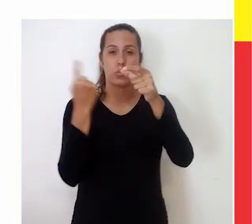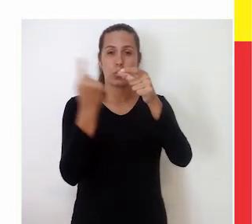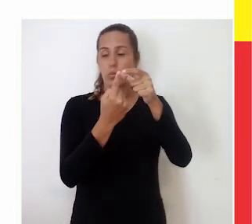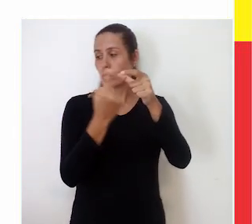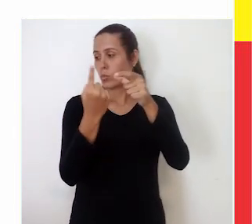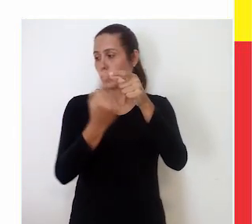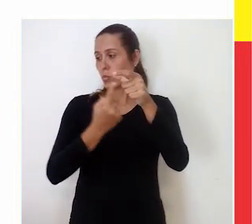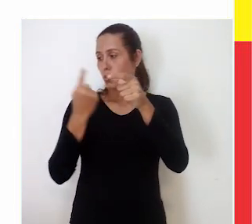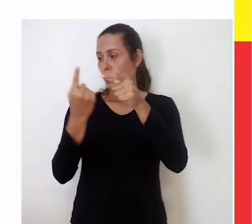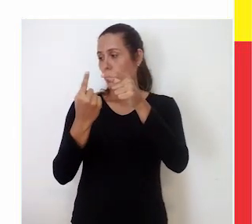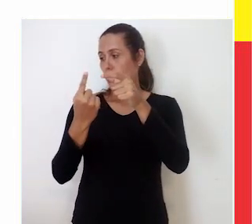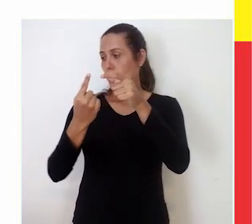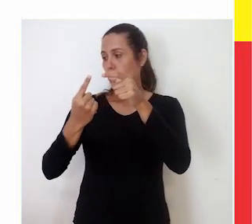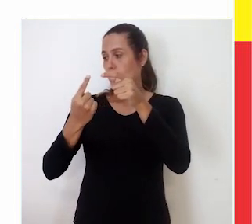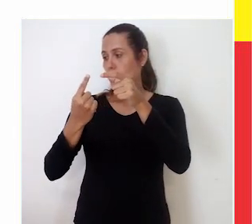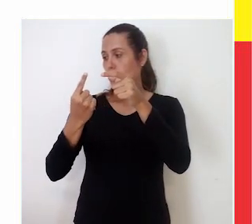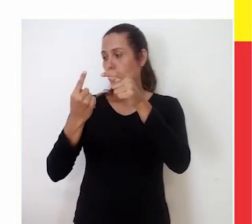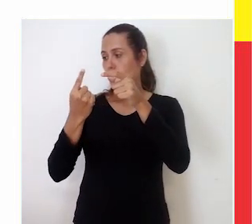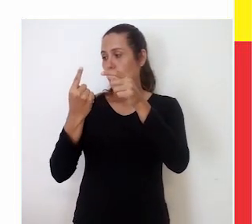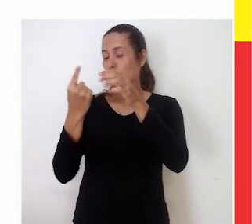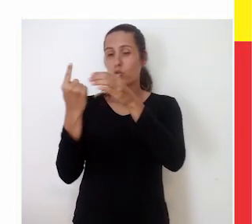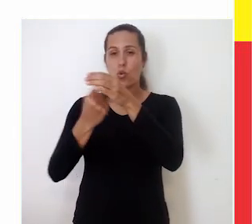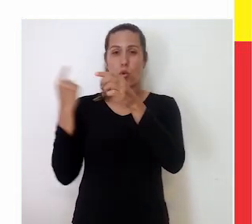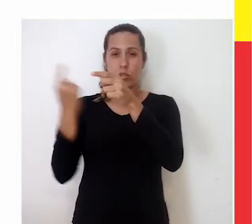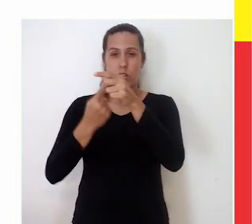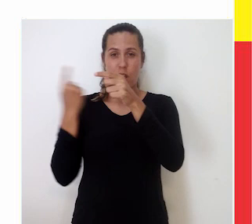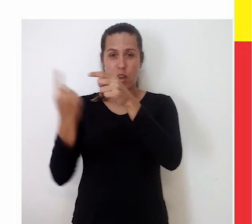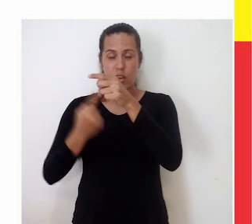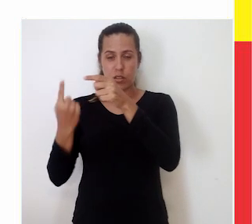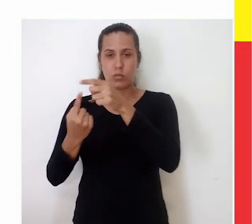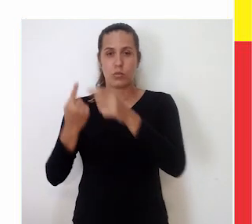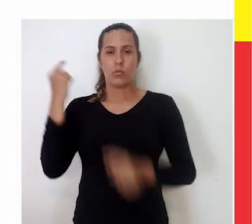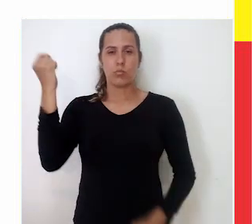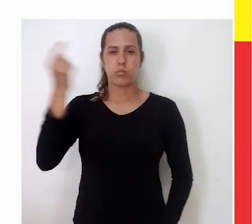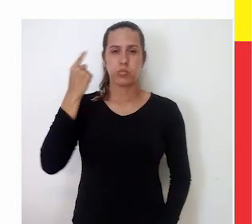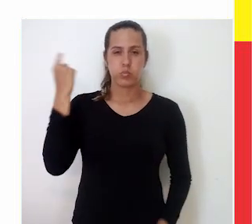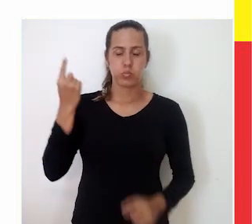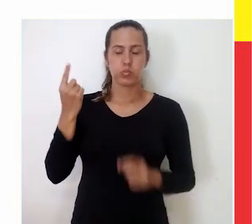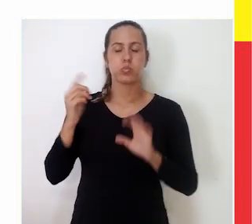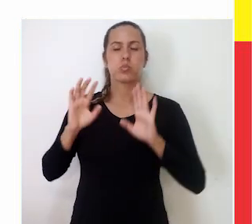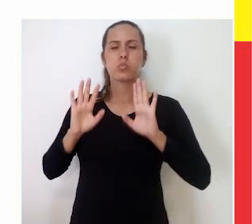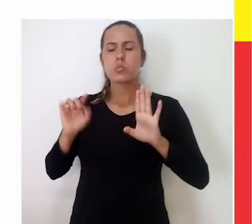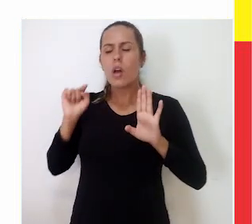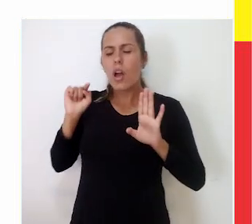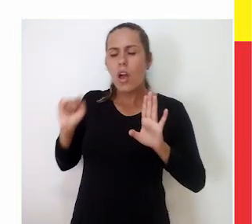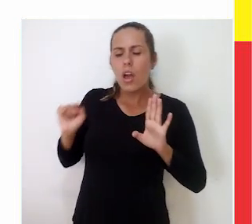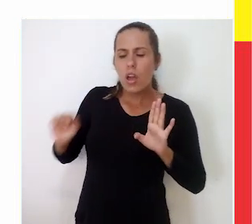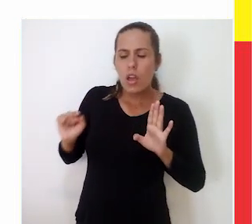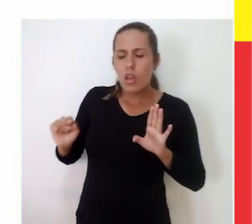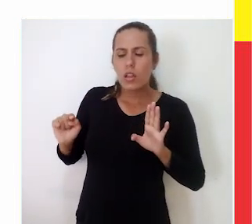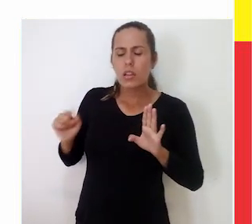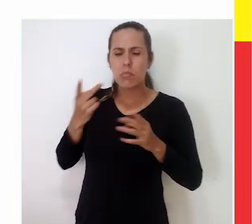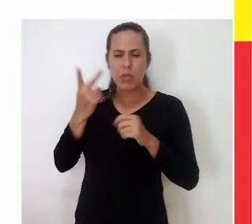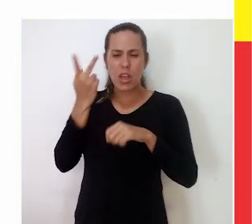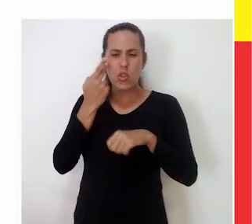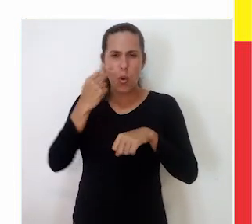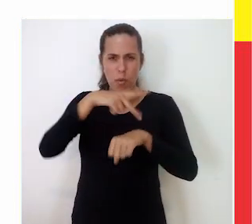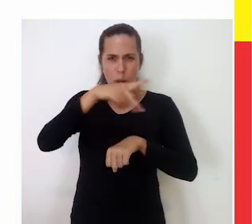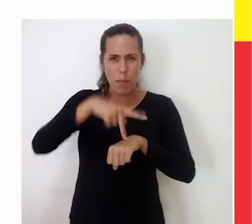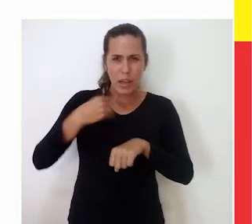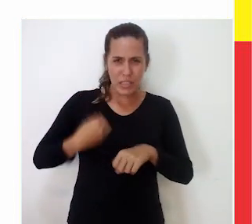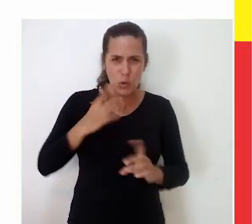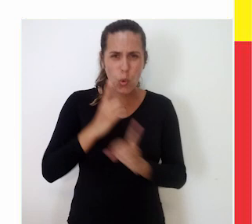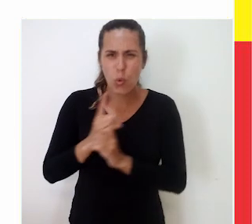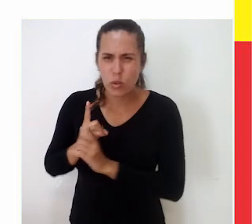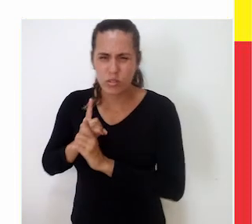Tornados também não é um fenômeno muito evidente no nosso país. Aí a gente vai para o 7º